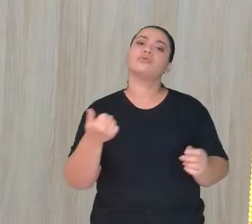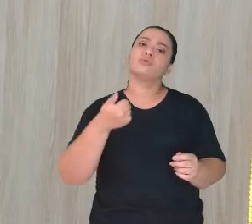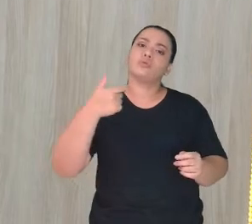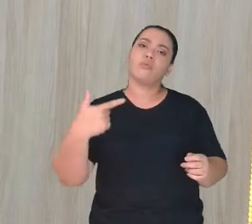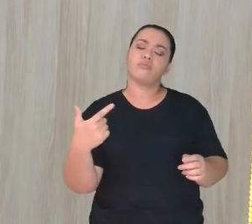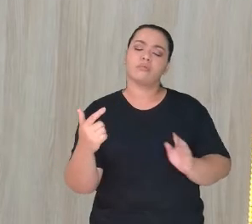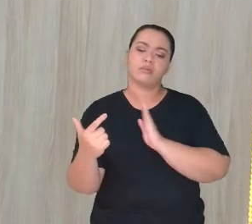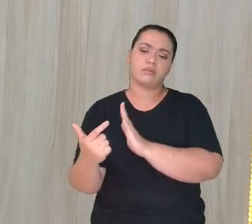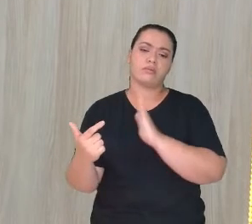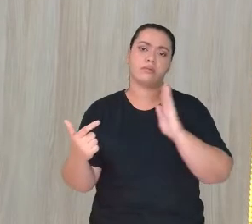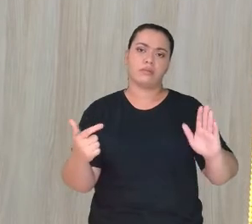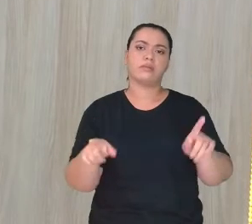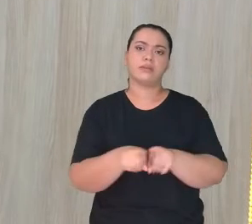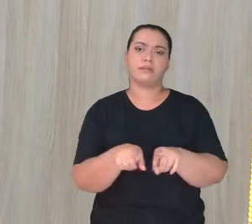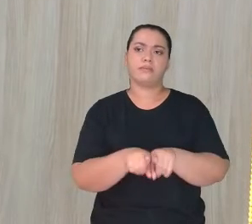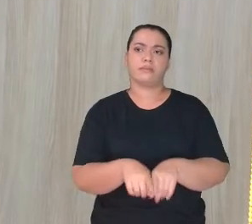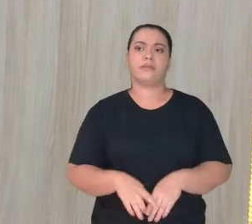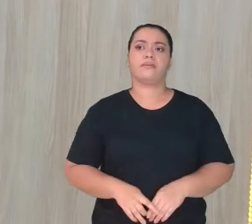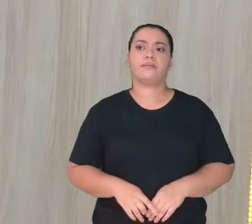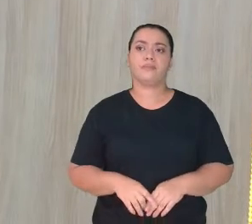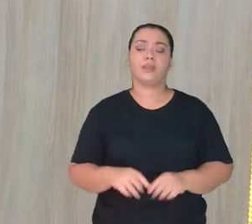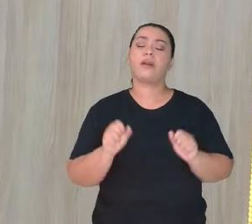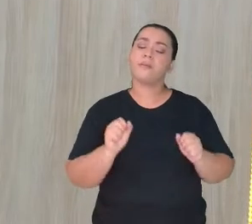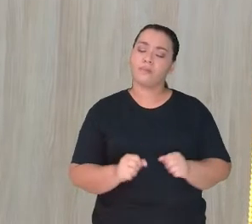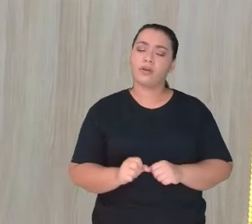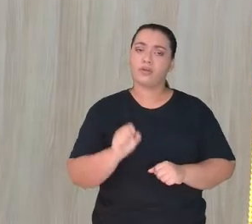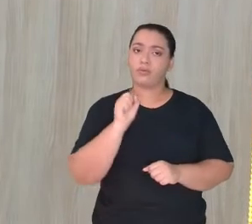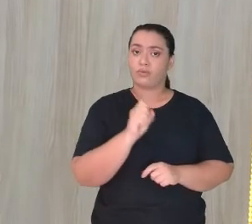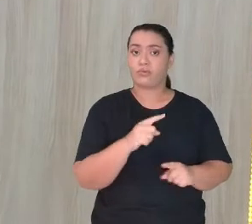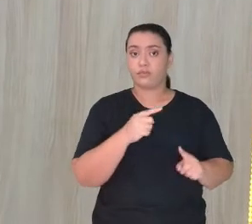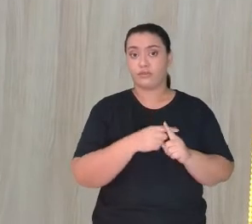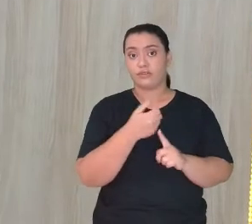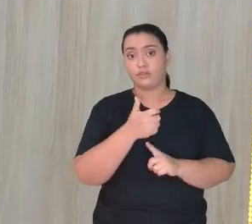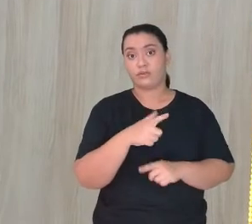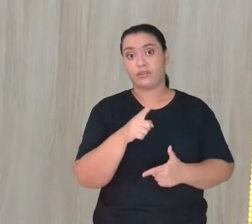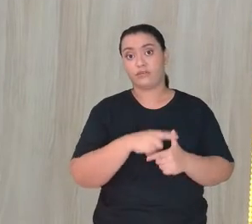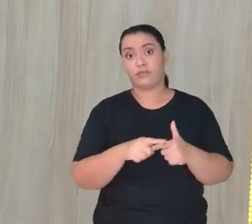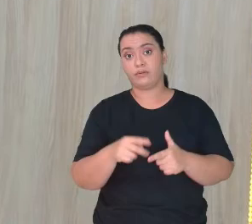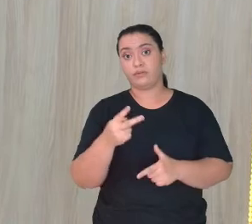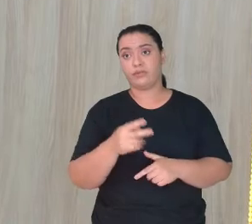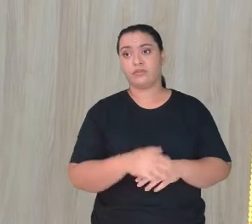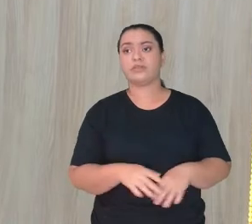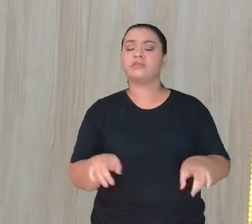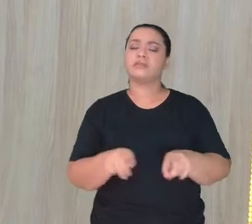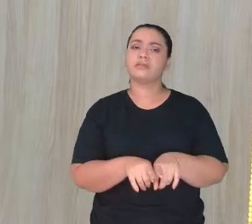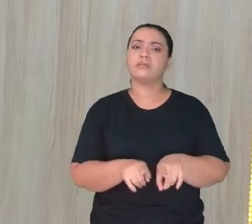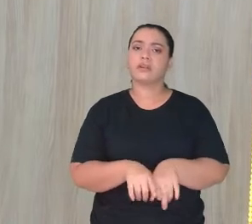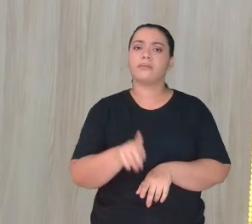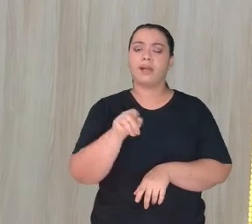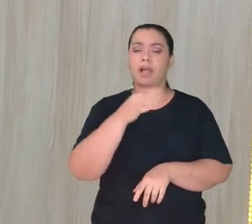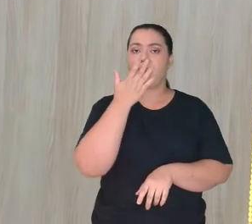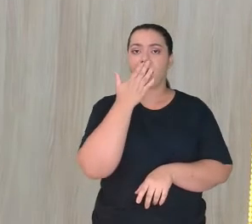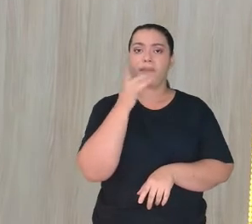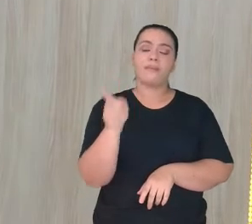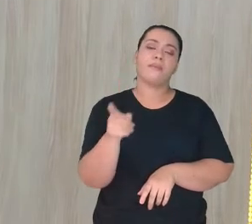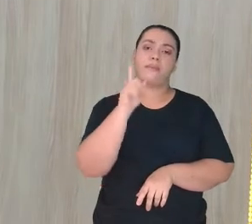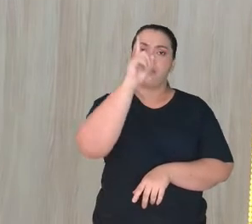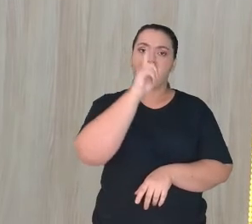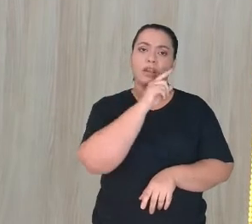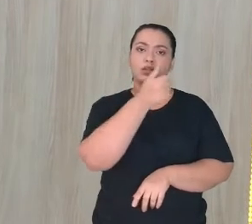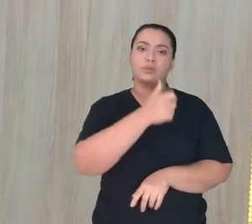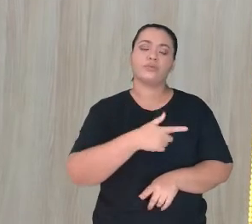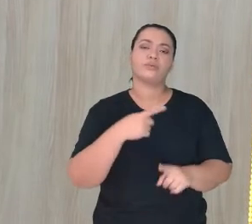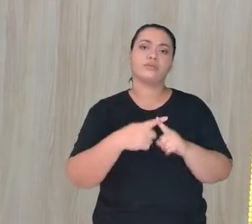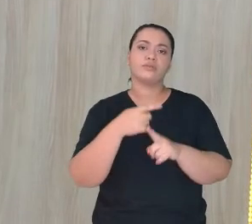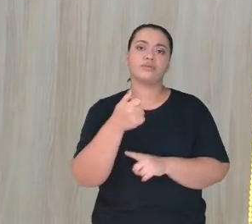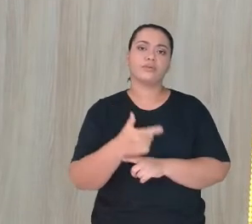triângulo eu posso ter 8 vezes 12 dividido por 2. Nesse amarelo eu posso fazer 12 vezes 12, é a área dele. E nesse